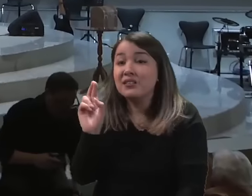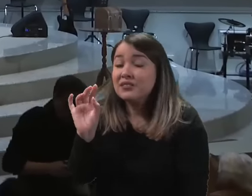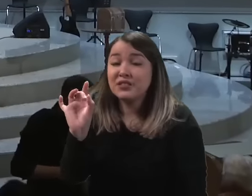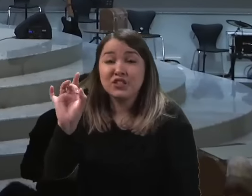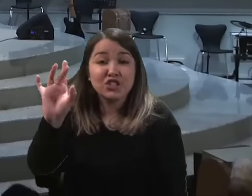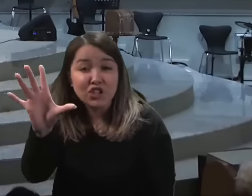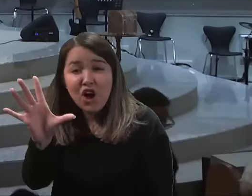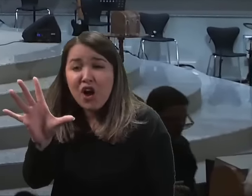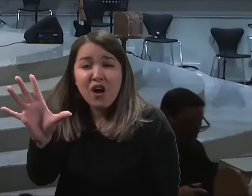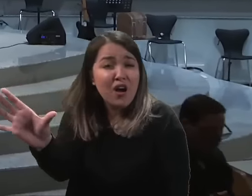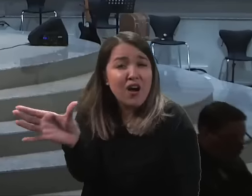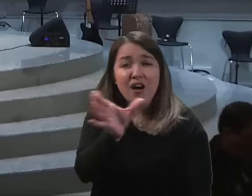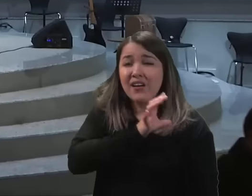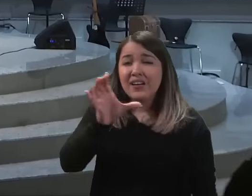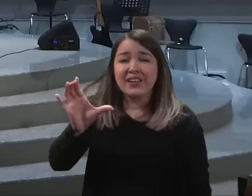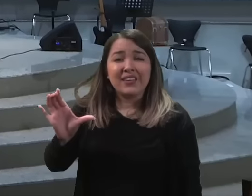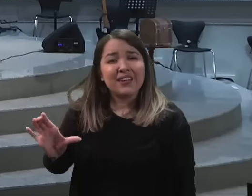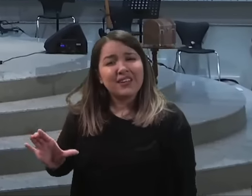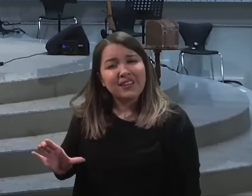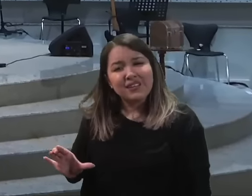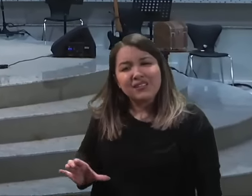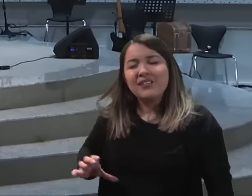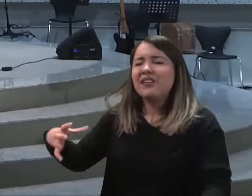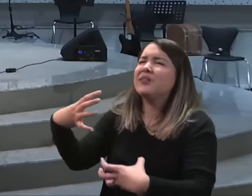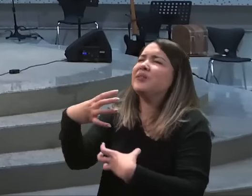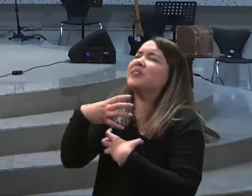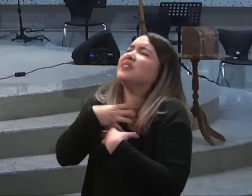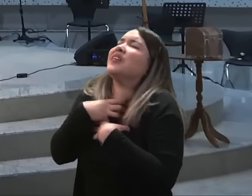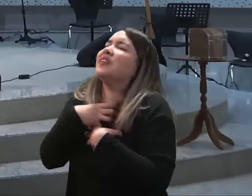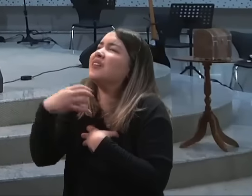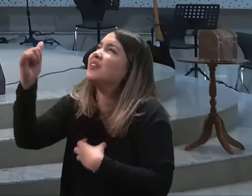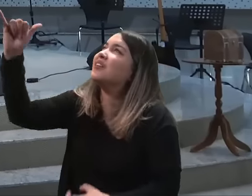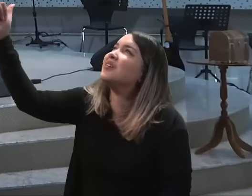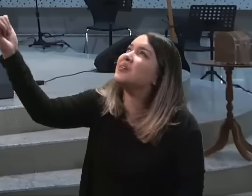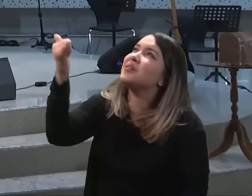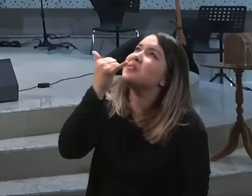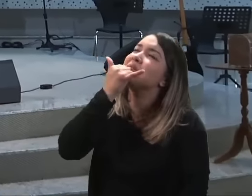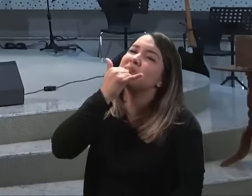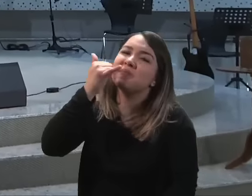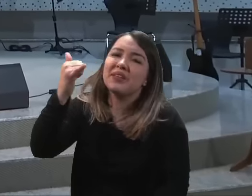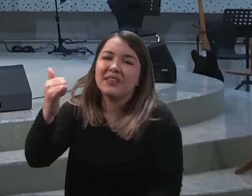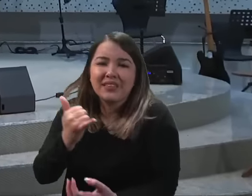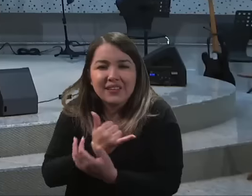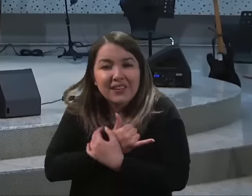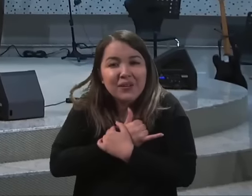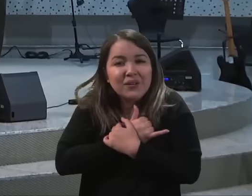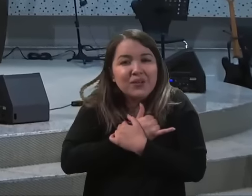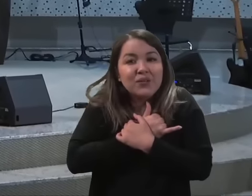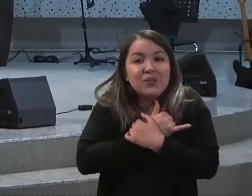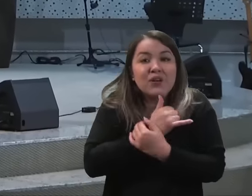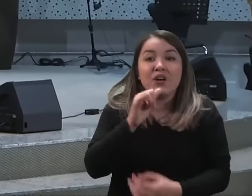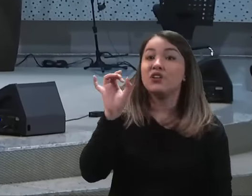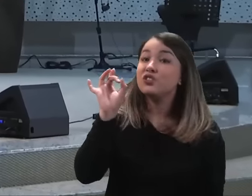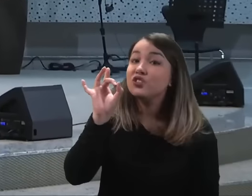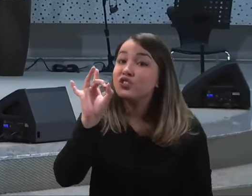só em Cristo há perdão